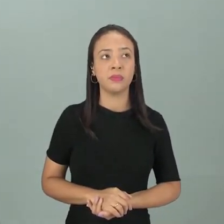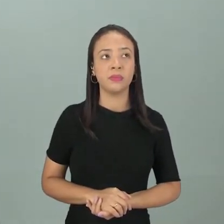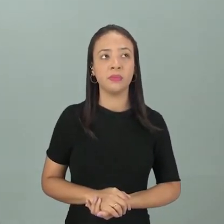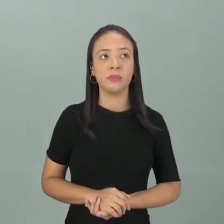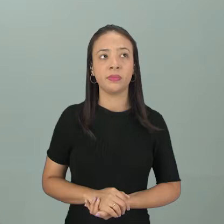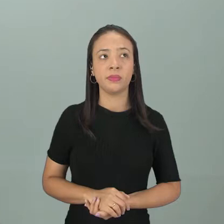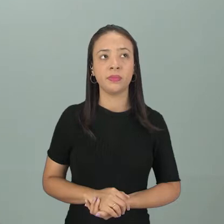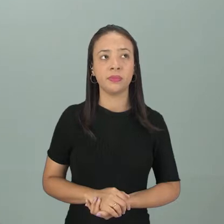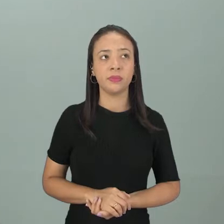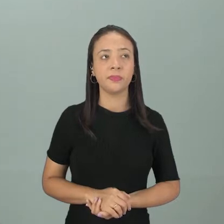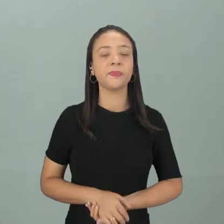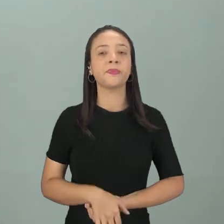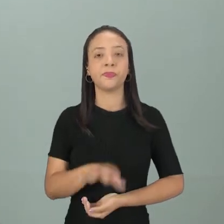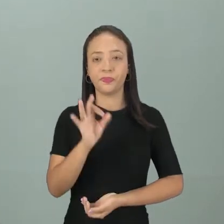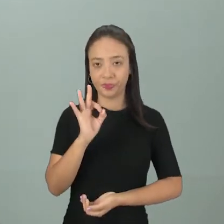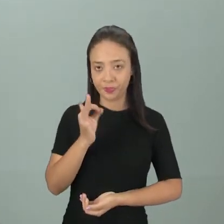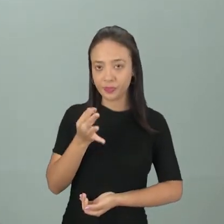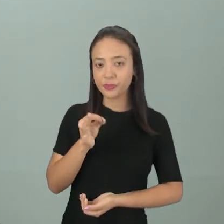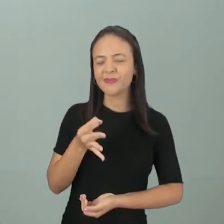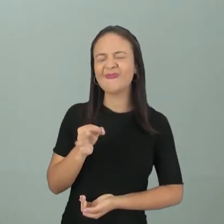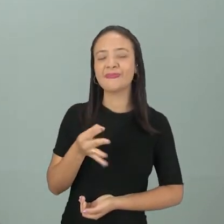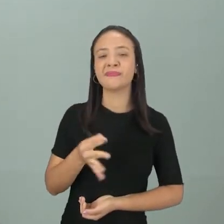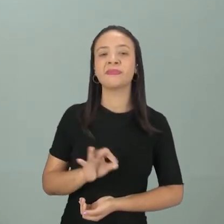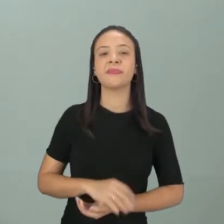Muito bem.